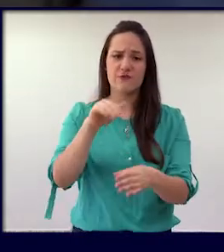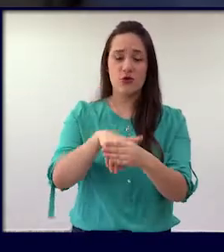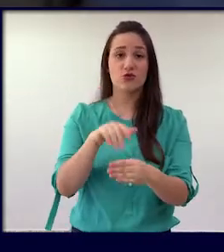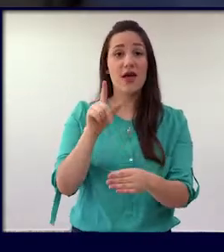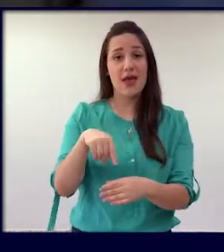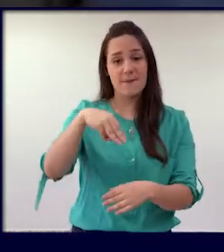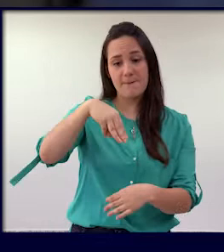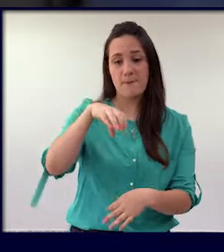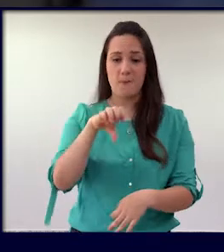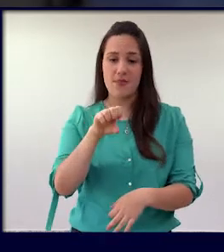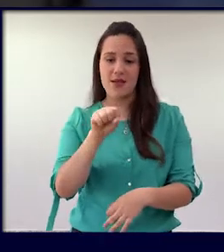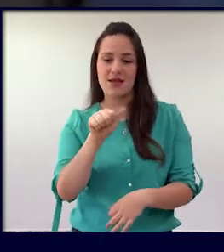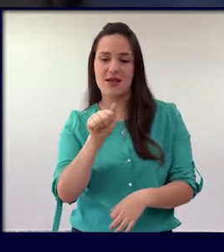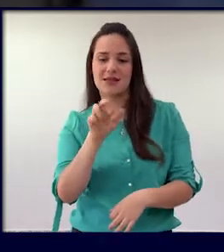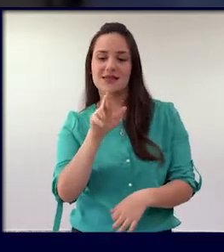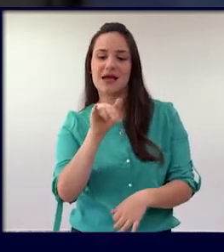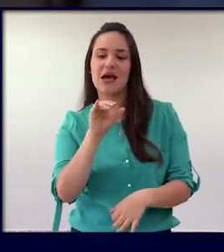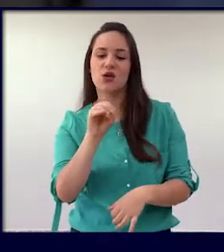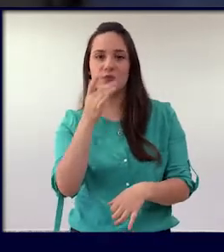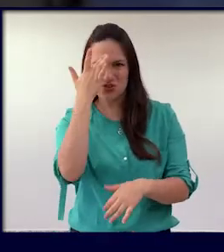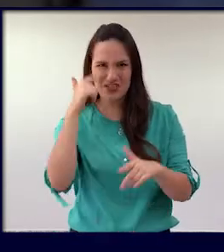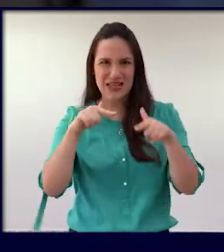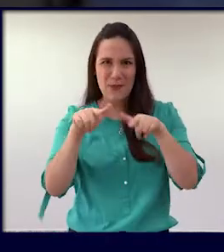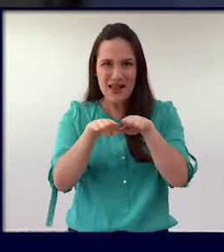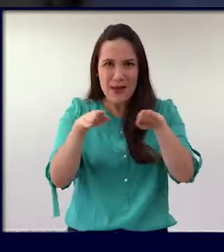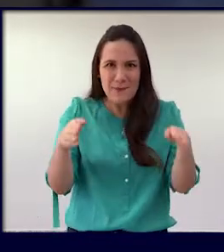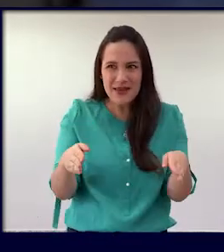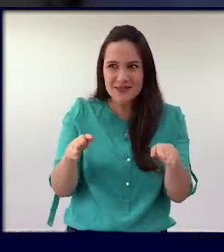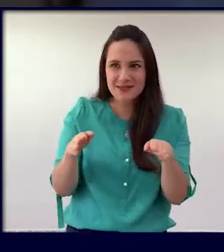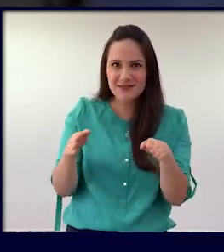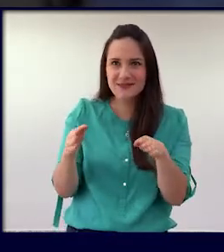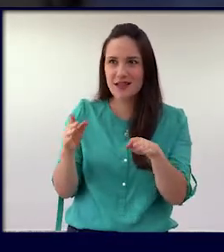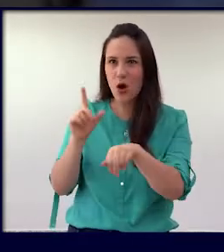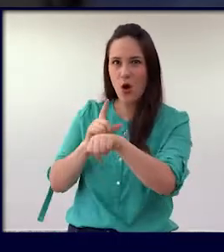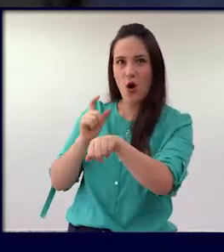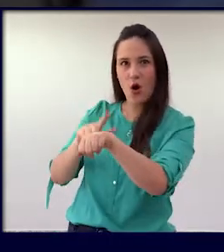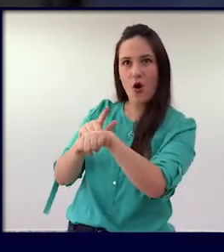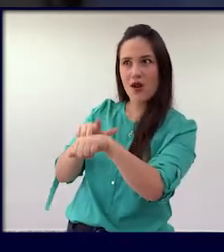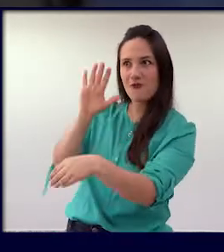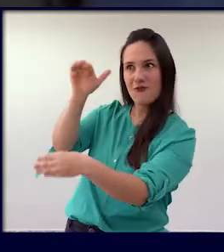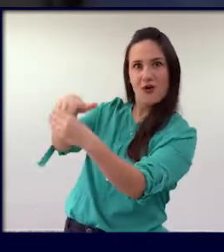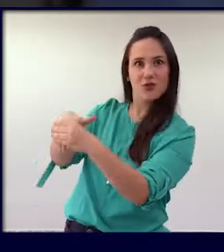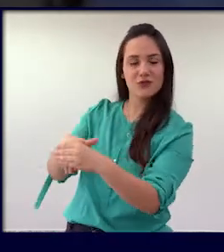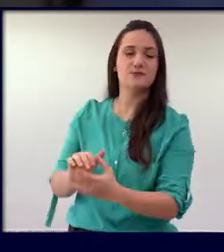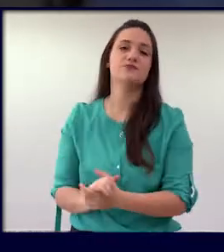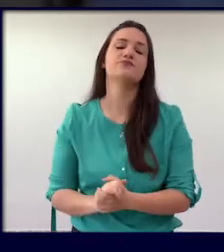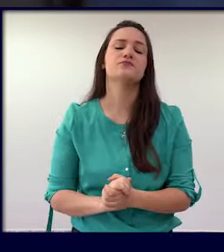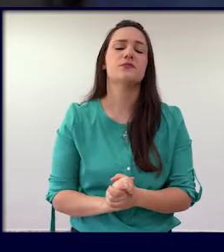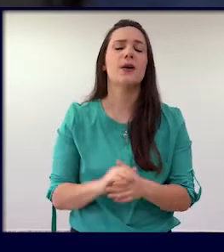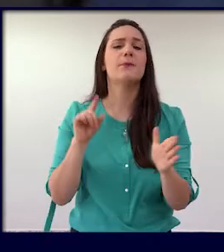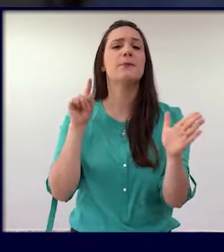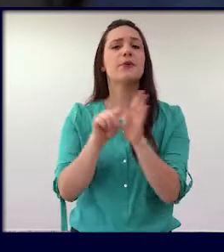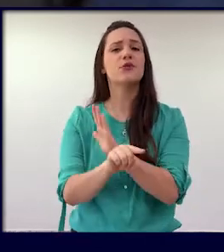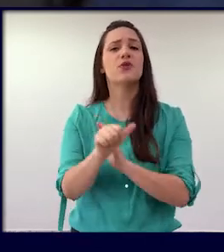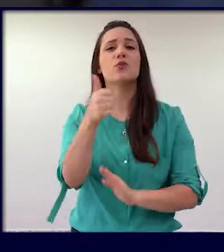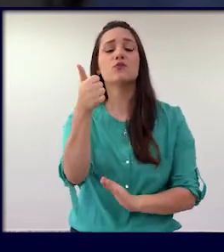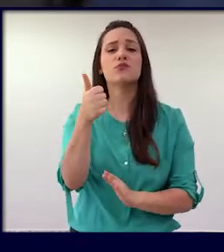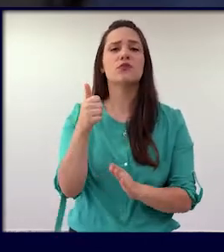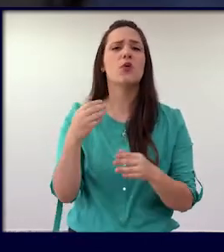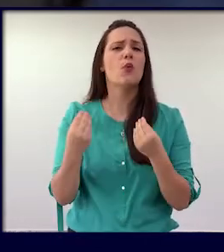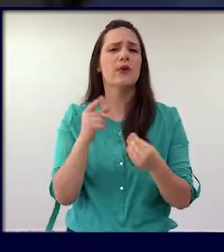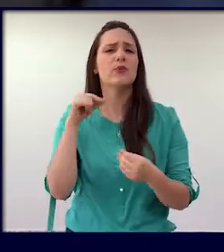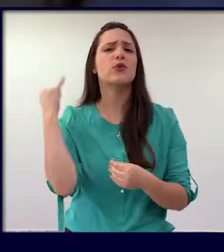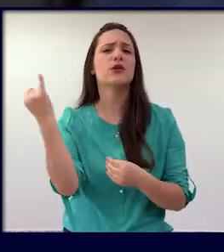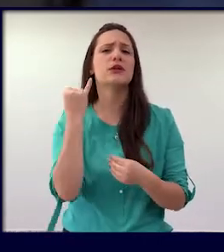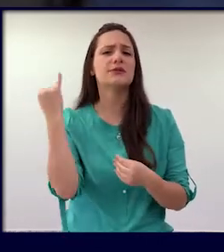Eleitoral, que é mesário. Ah, sim. Muito obrigado por ter aceito o nosso convite. Vamos à primeira pergunta. Kátia, qual a